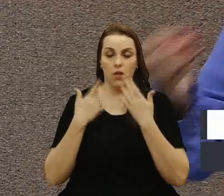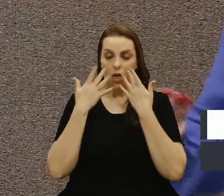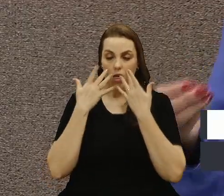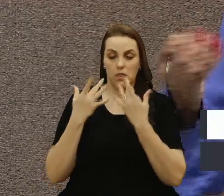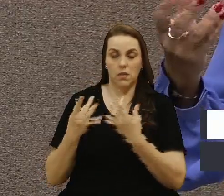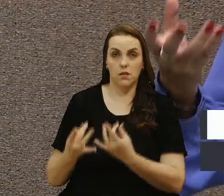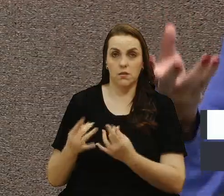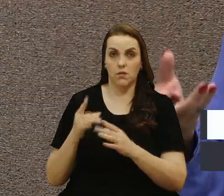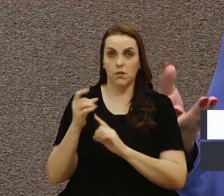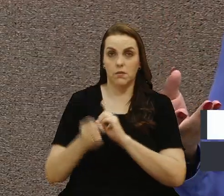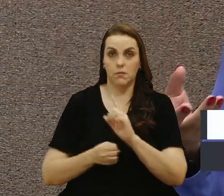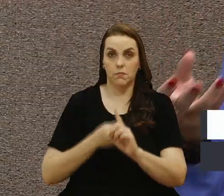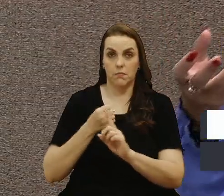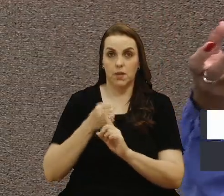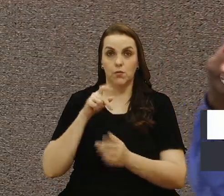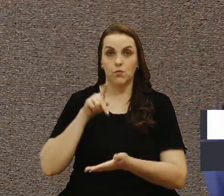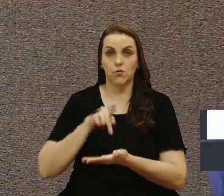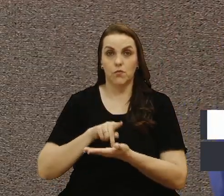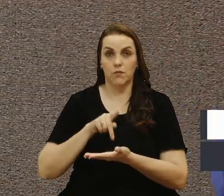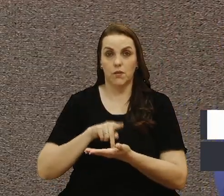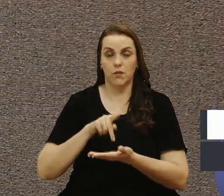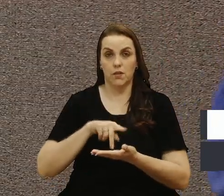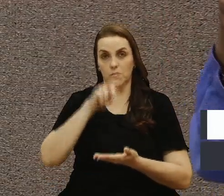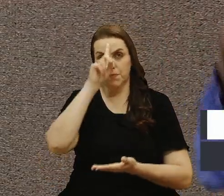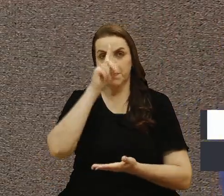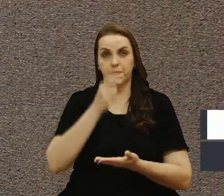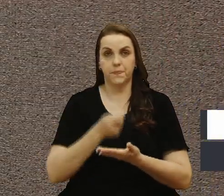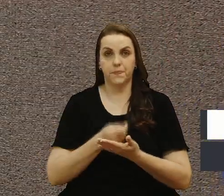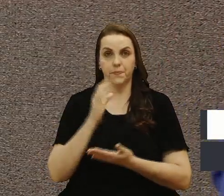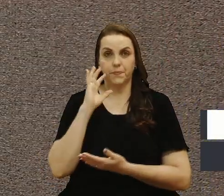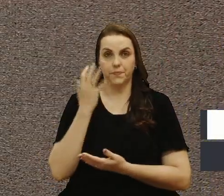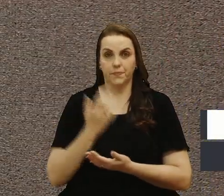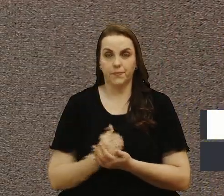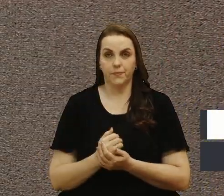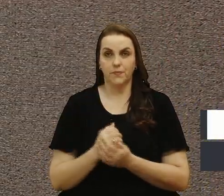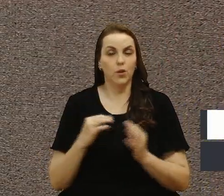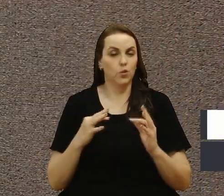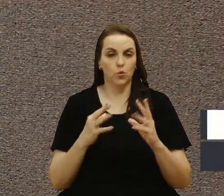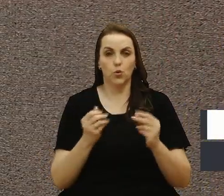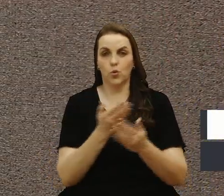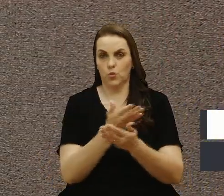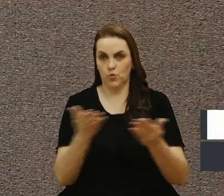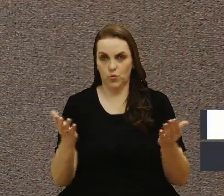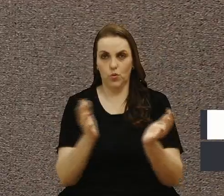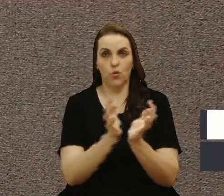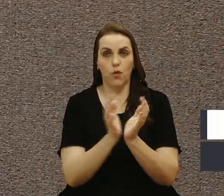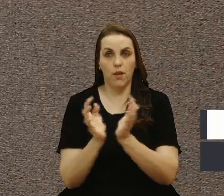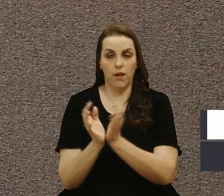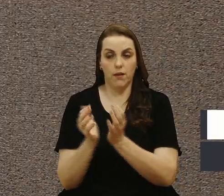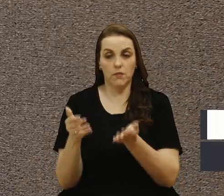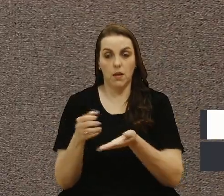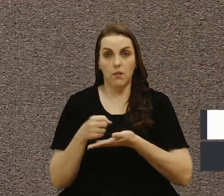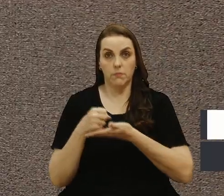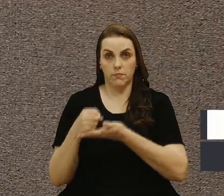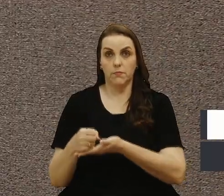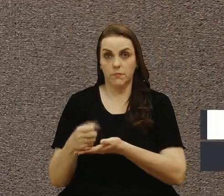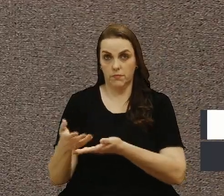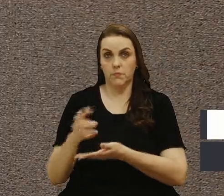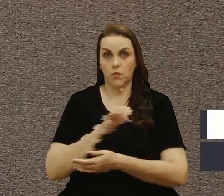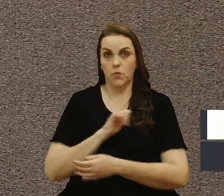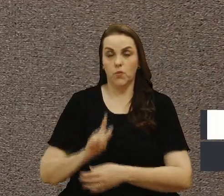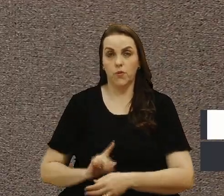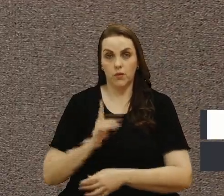para o impacto real das decisões que acontecem. E foi isso que todos os colegas da base aqui disseram, a gente